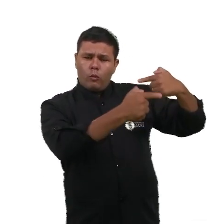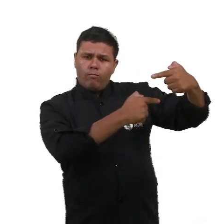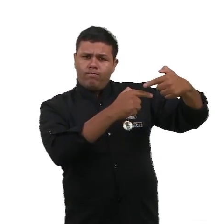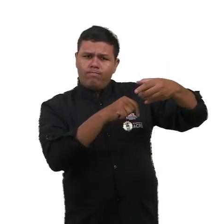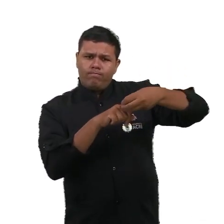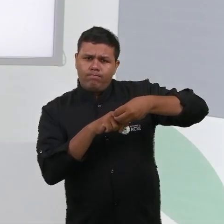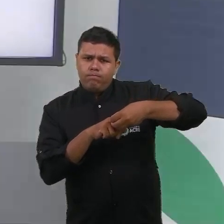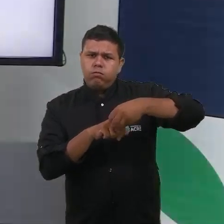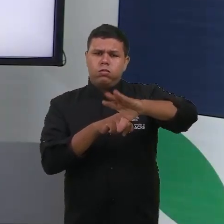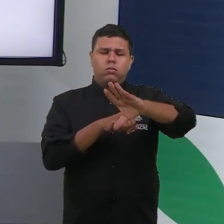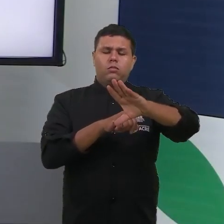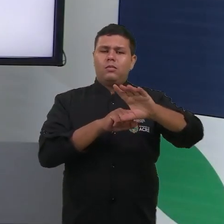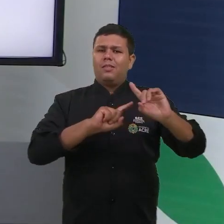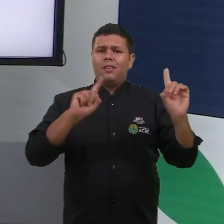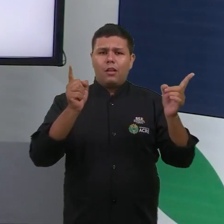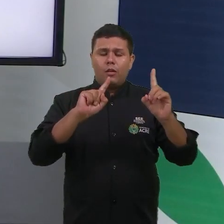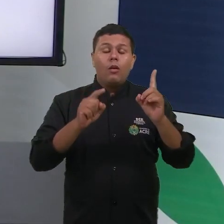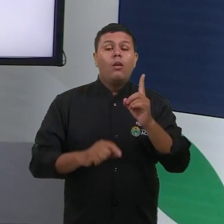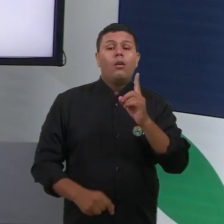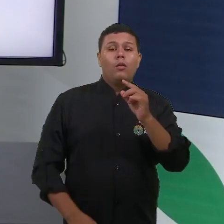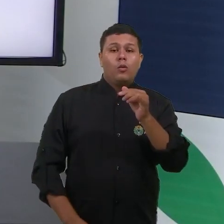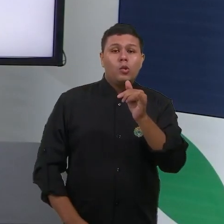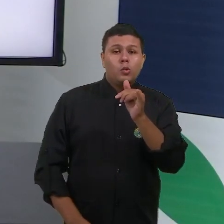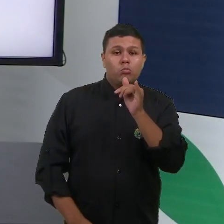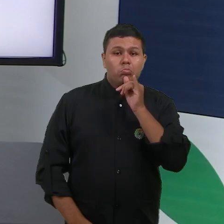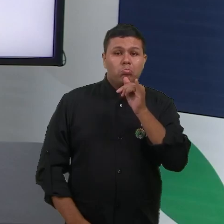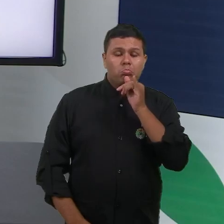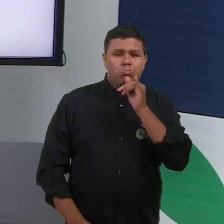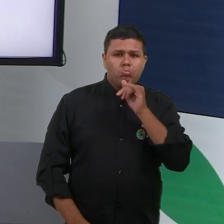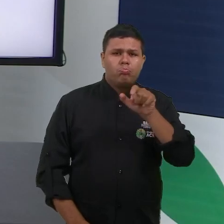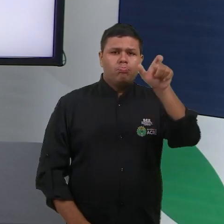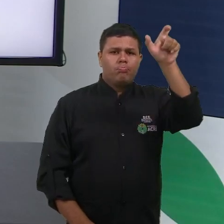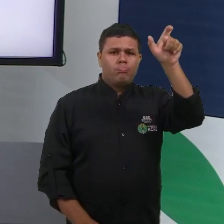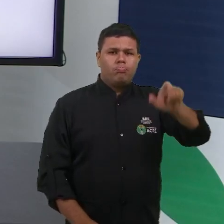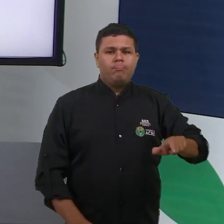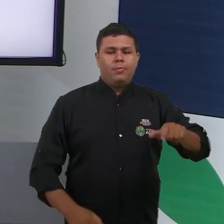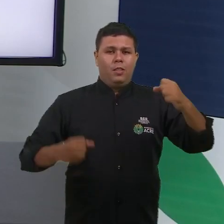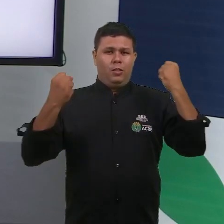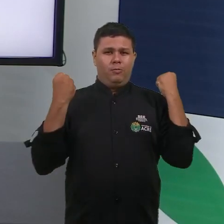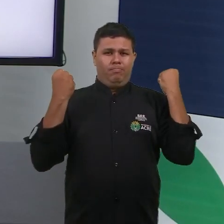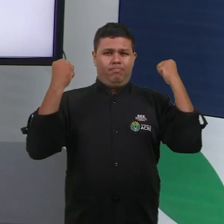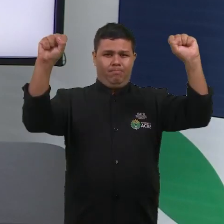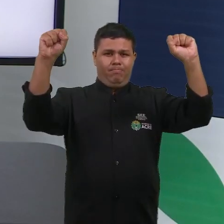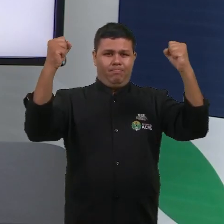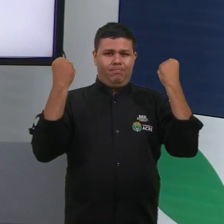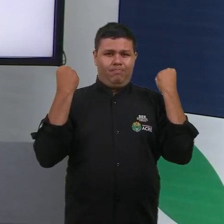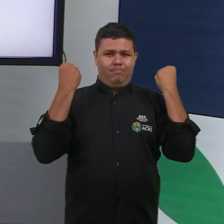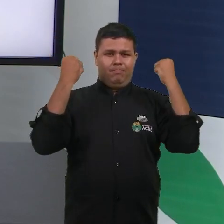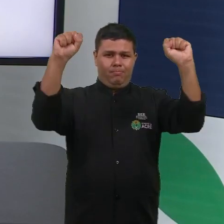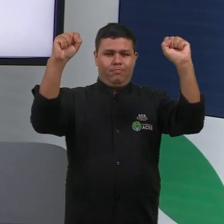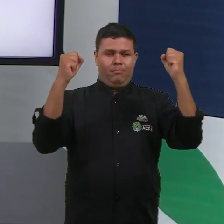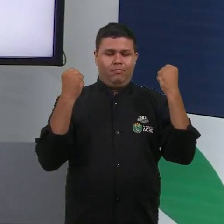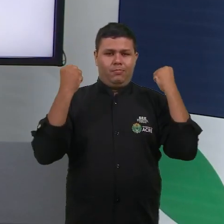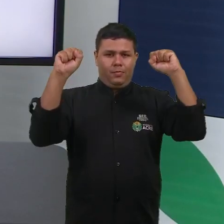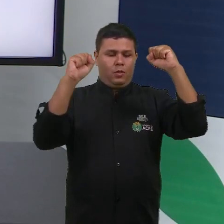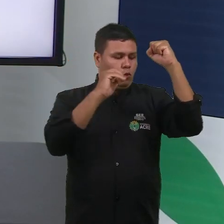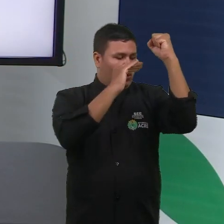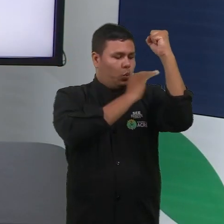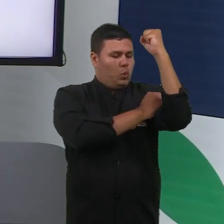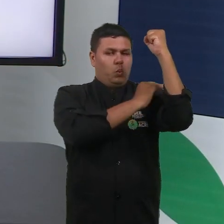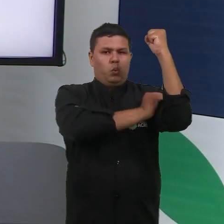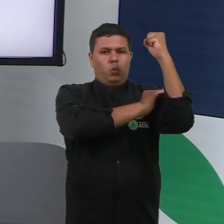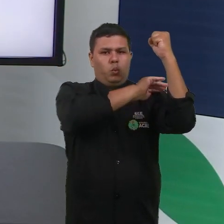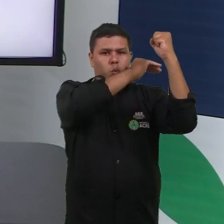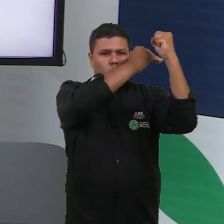para ficar mais claro para vocês, uma pessoa, que faz musculação, ela tende ao quê? Aumentar a musculatura de